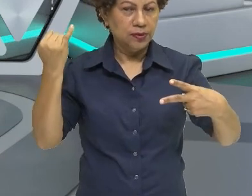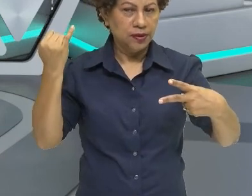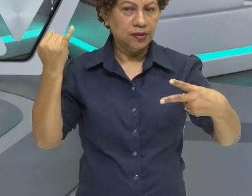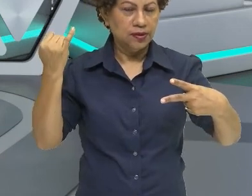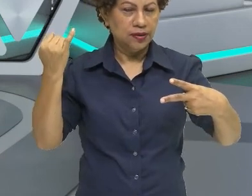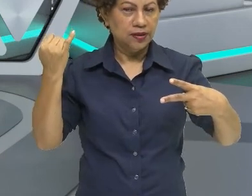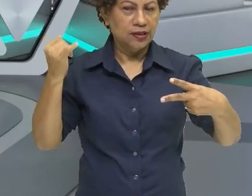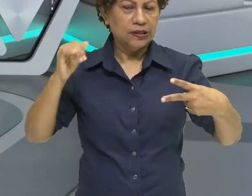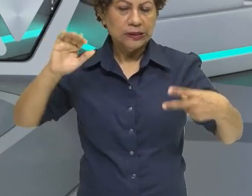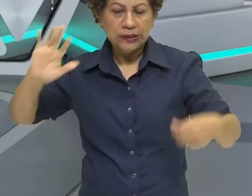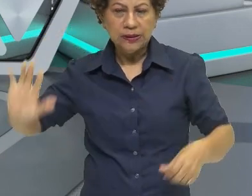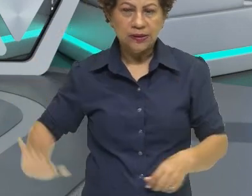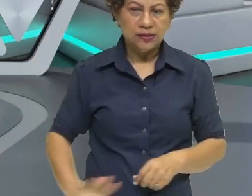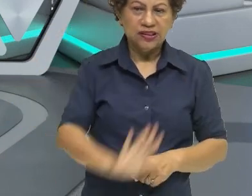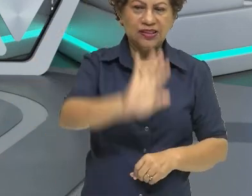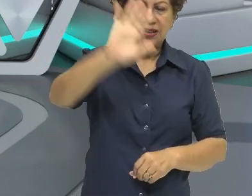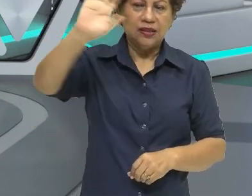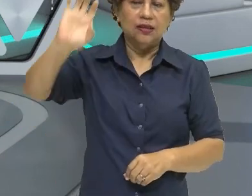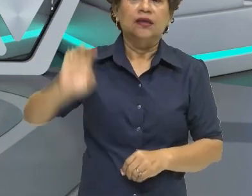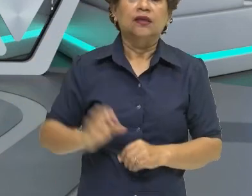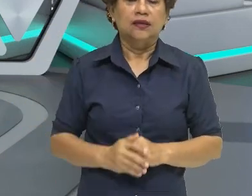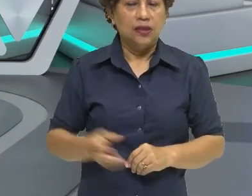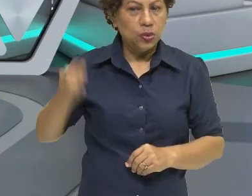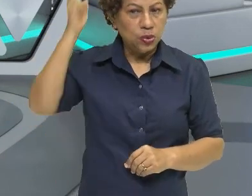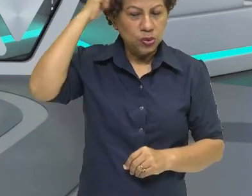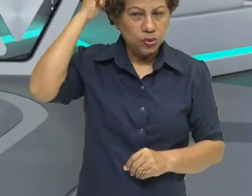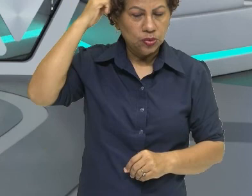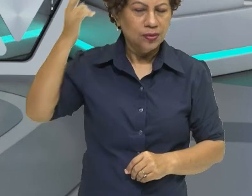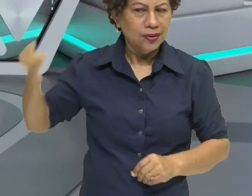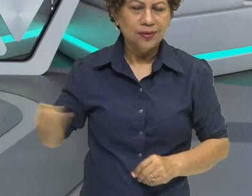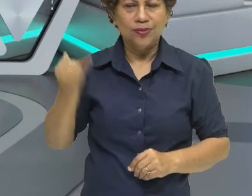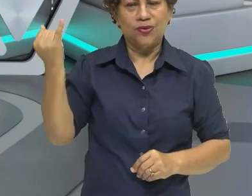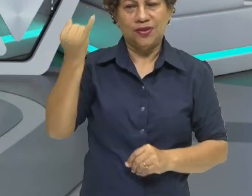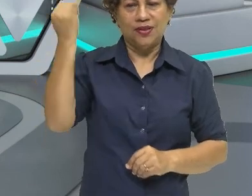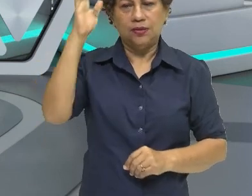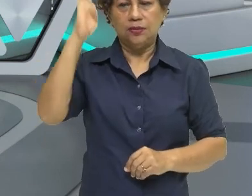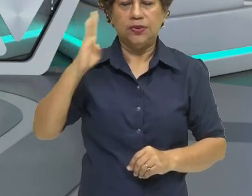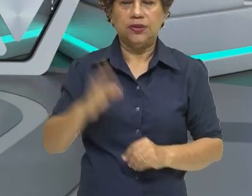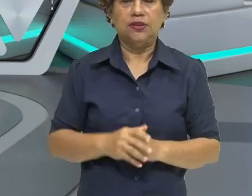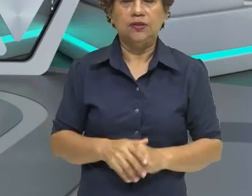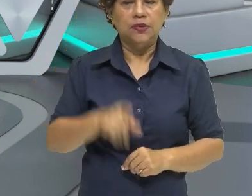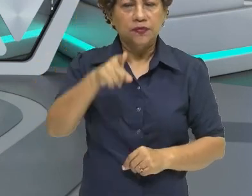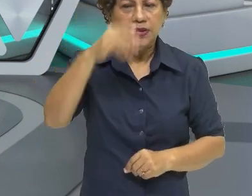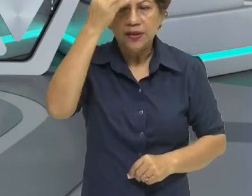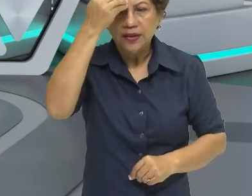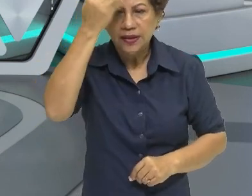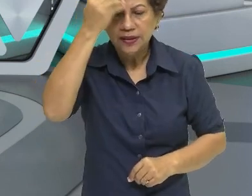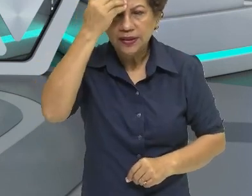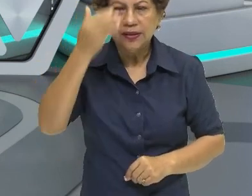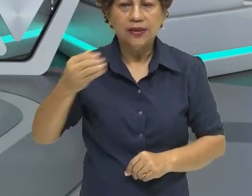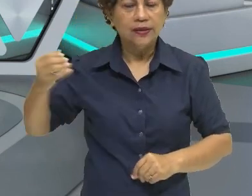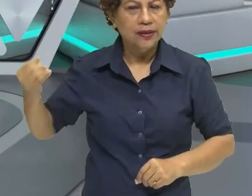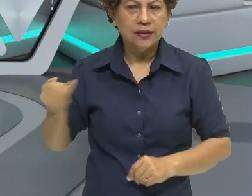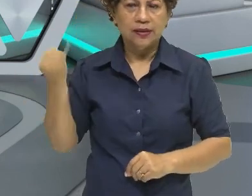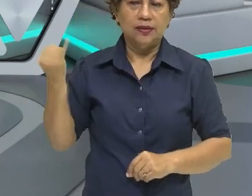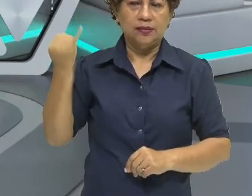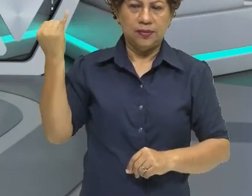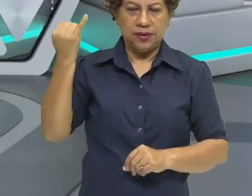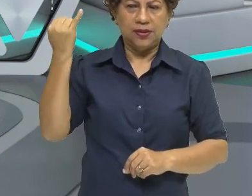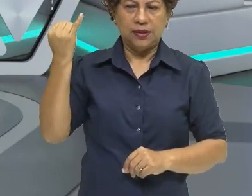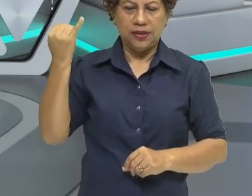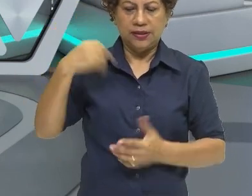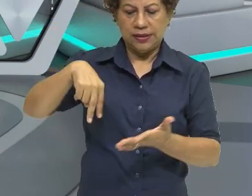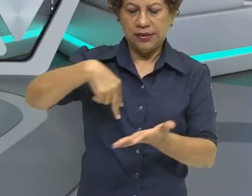Patrimônio Cultural Imaterial Brasileiro. Para vocês terem noção da importância dessas